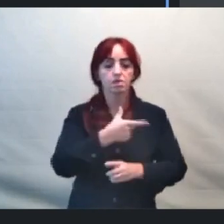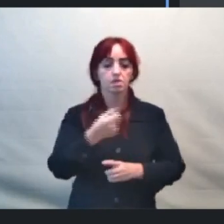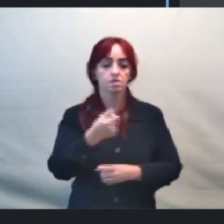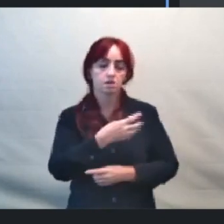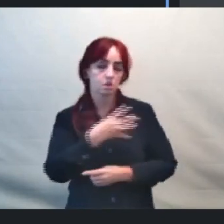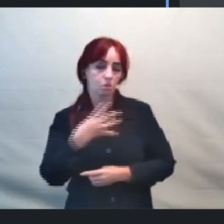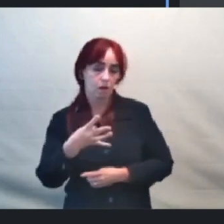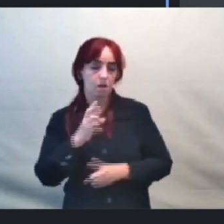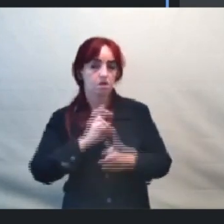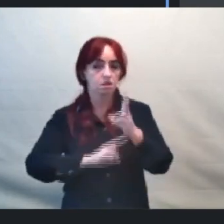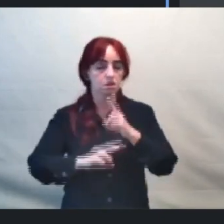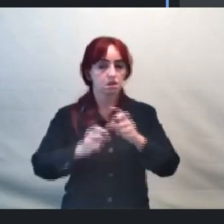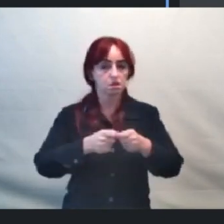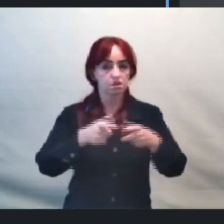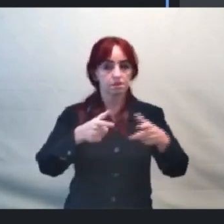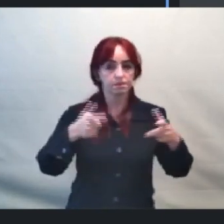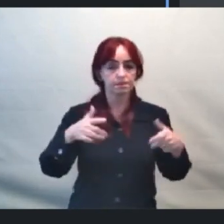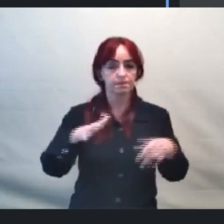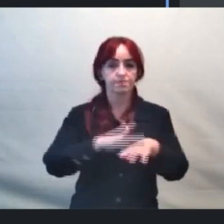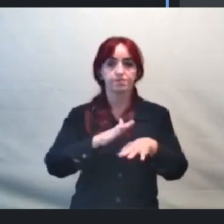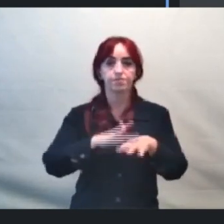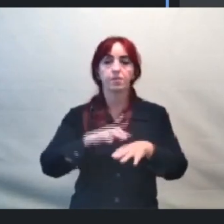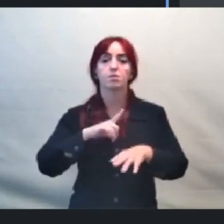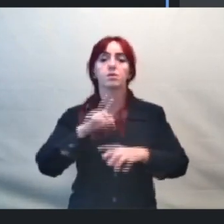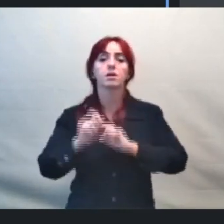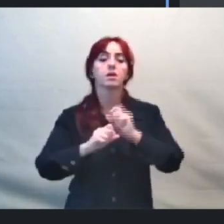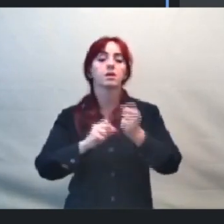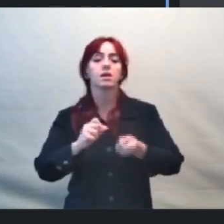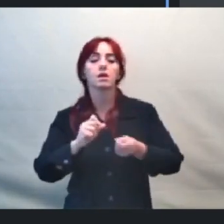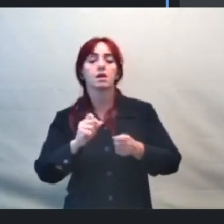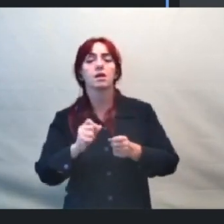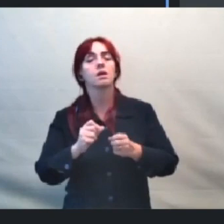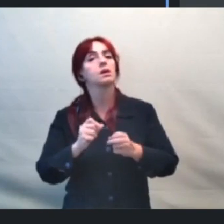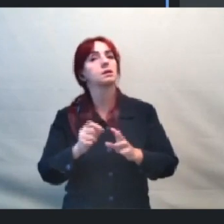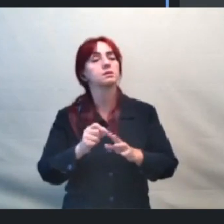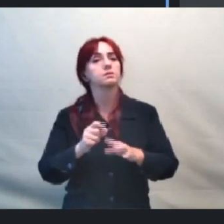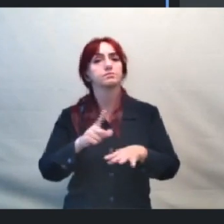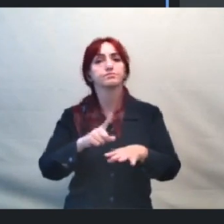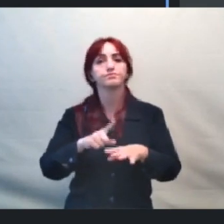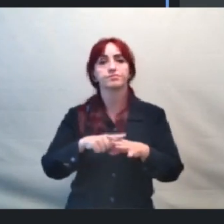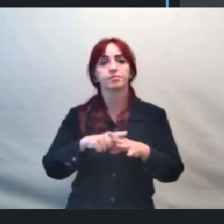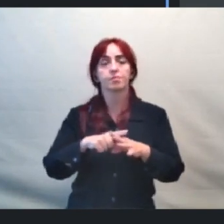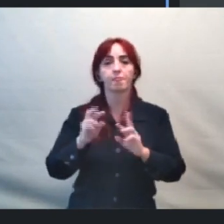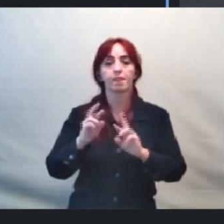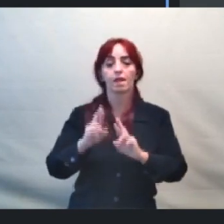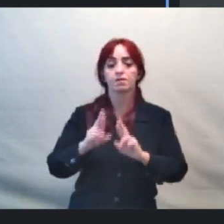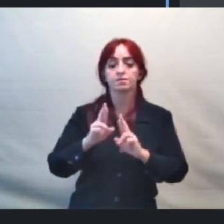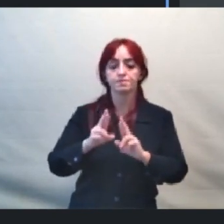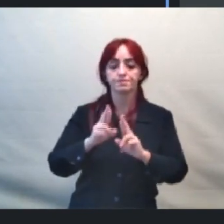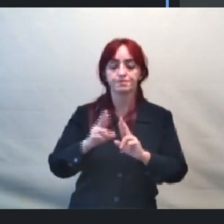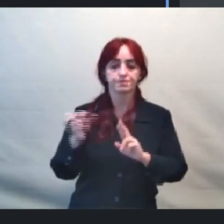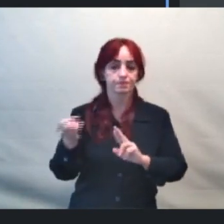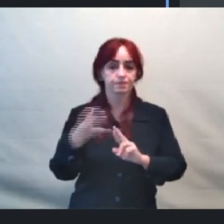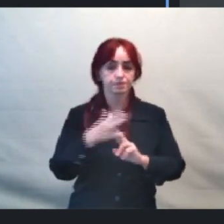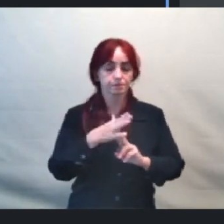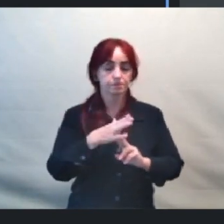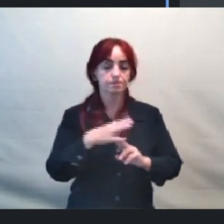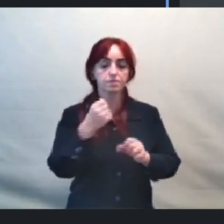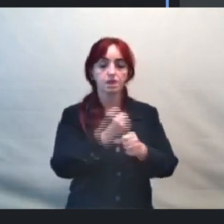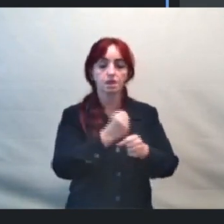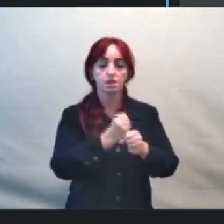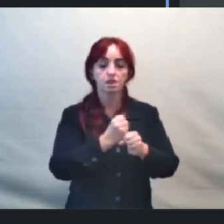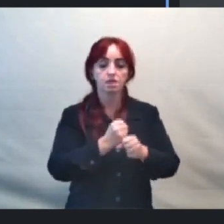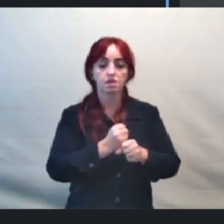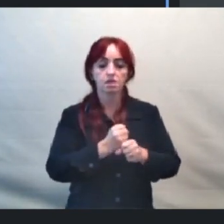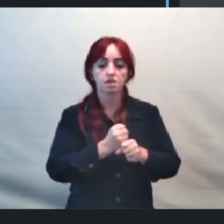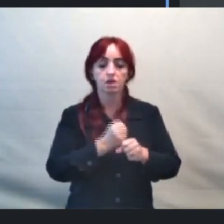cada vez mais, porque a gente tem previsão de construção de novas unidades municipais de educação infantil, 4